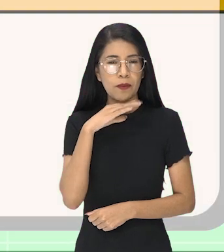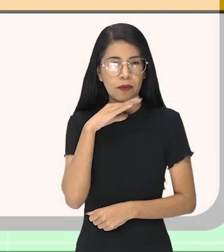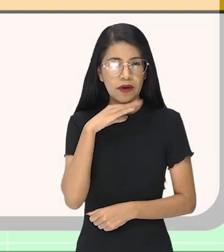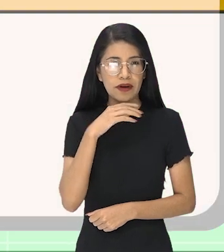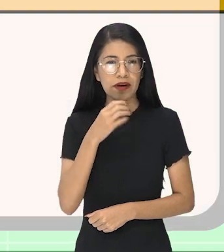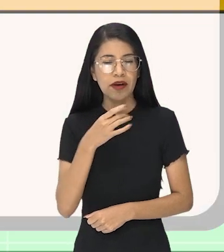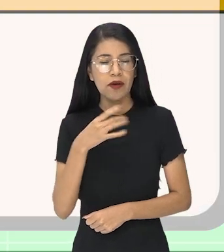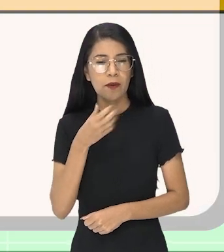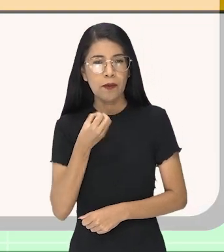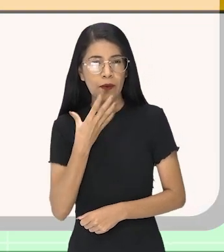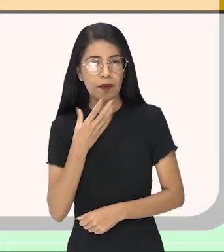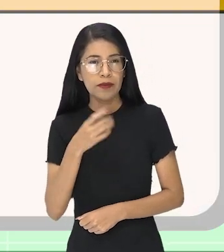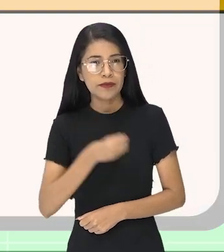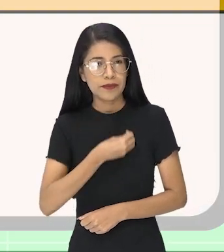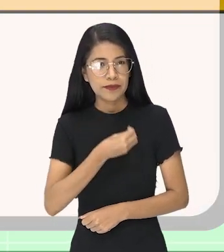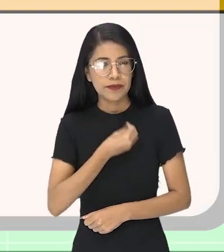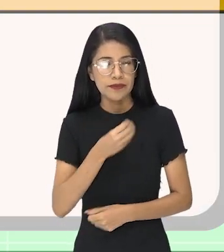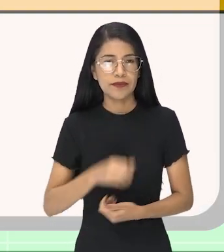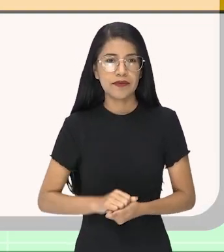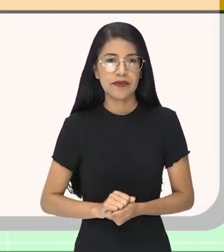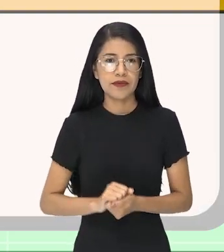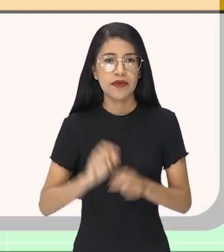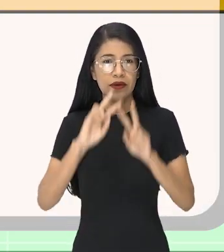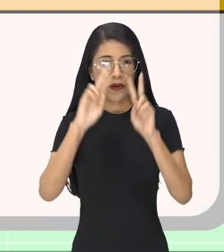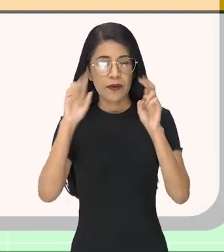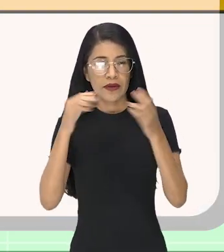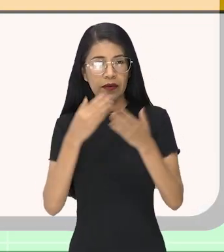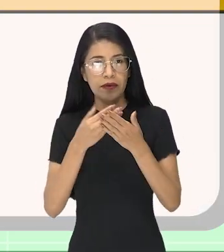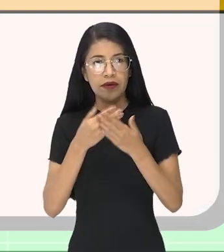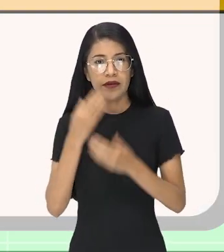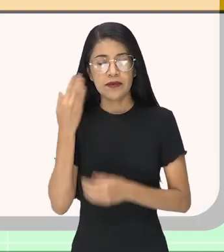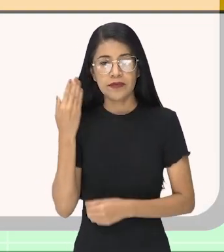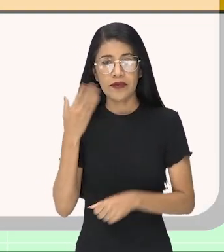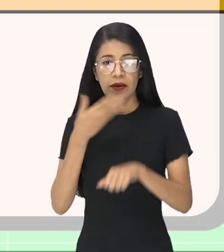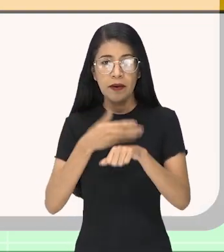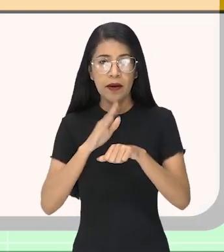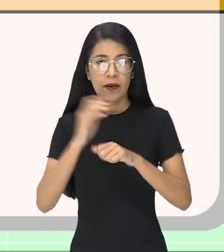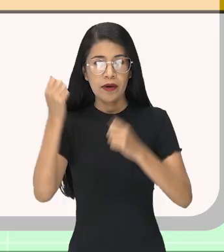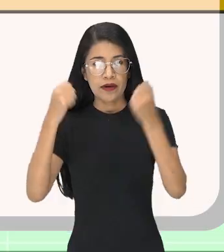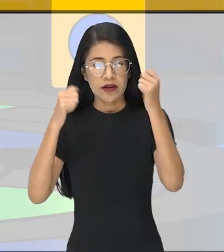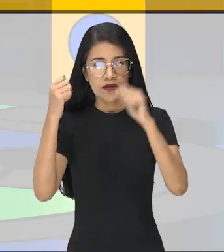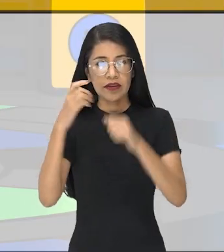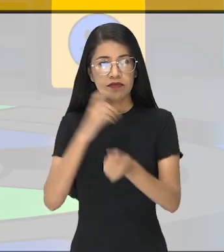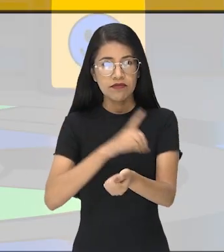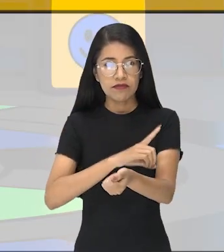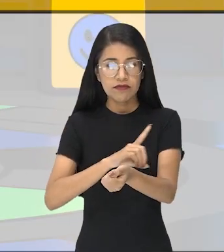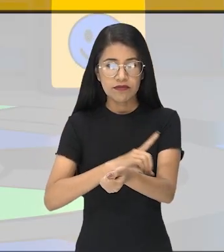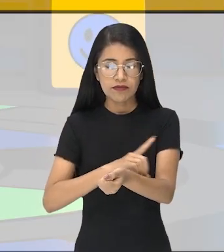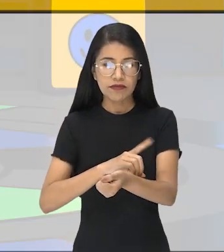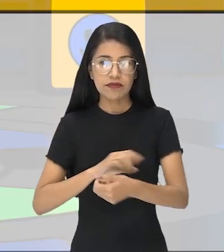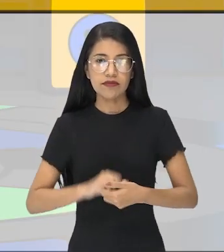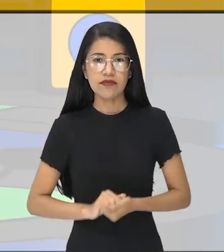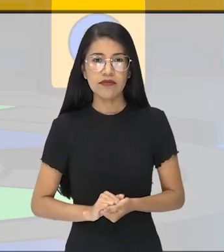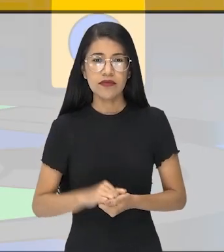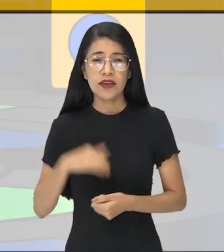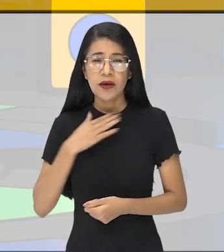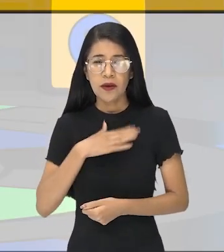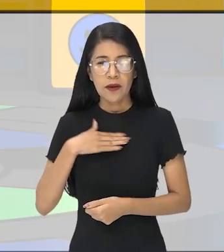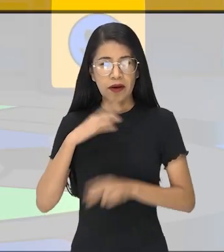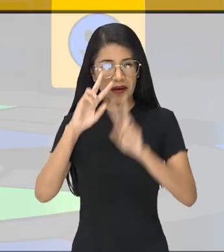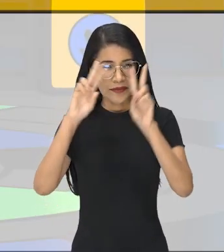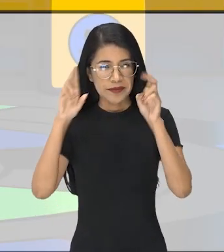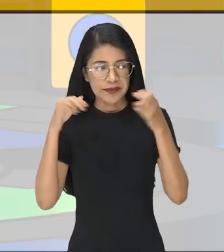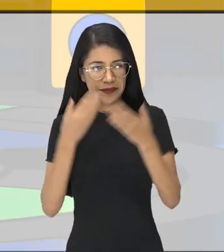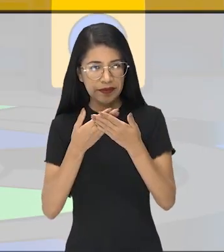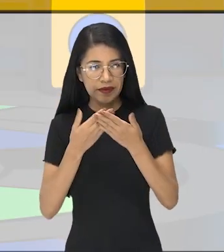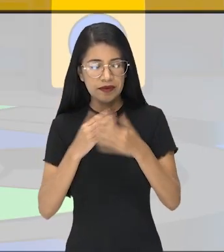vida. E o objeto do conhecimento é esse, exercício físico e diabetes. Gostaram do tema? Agora eu vou